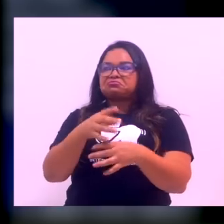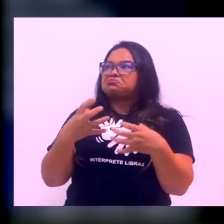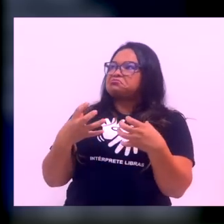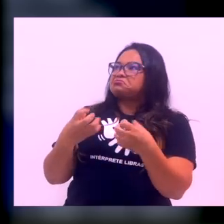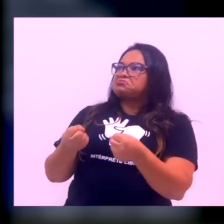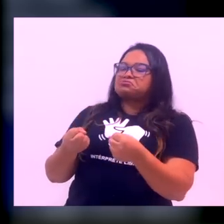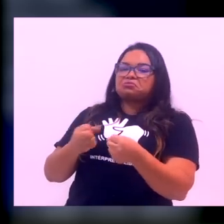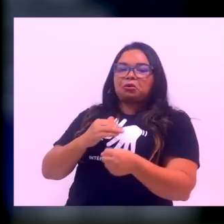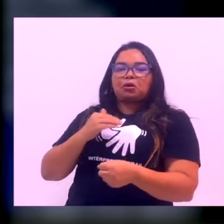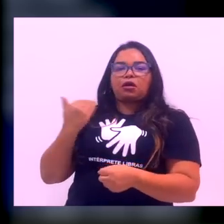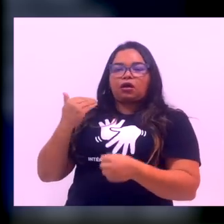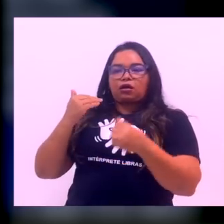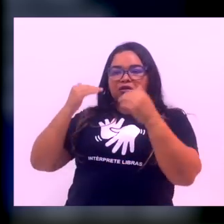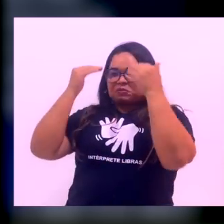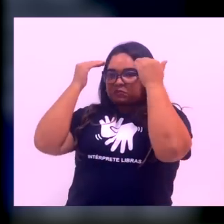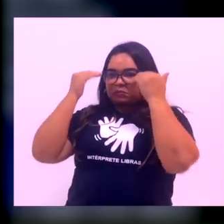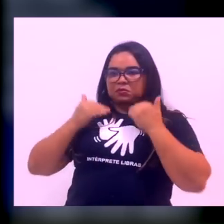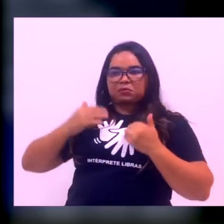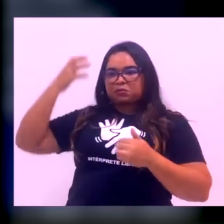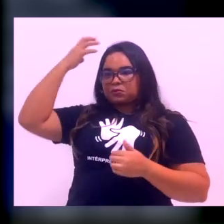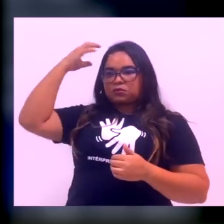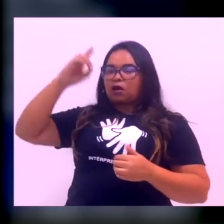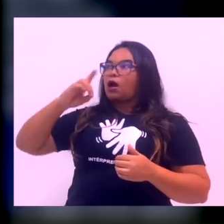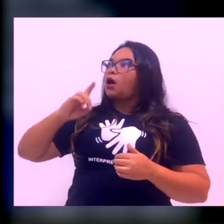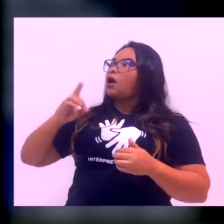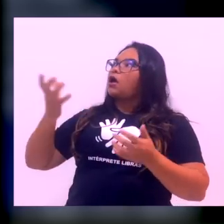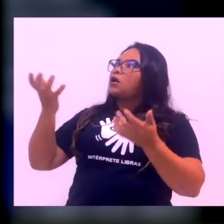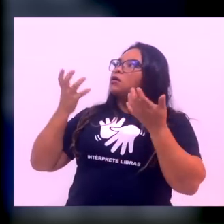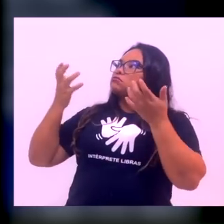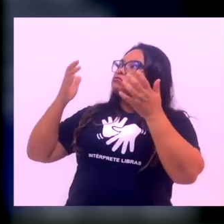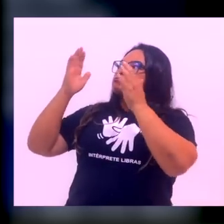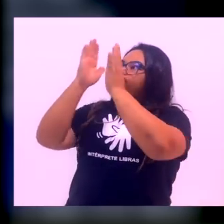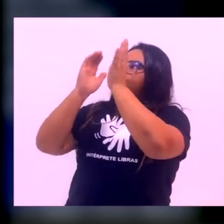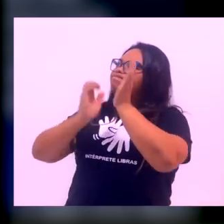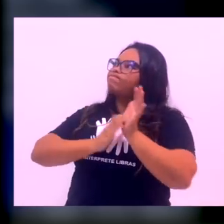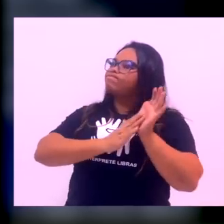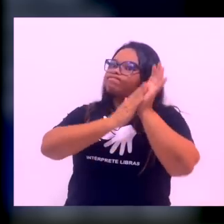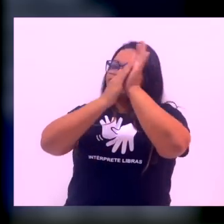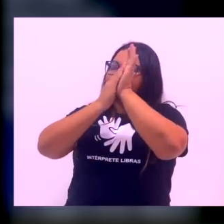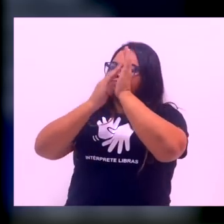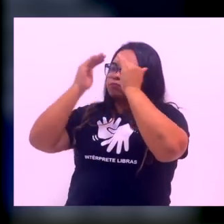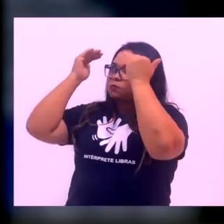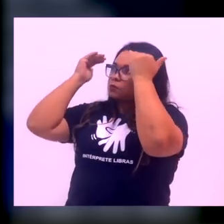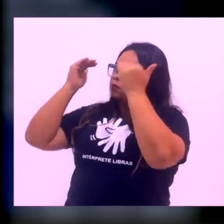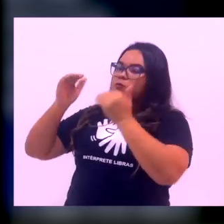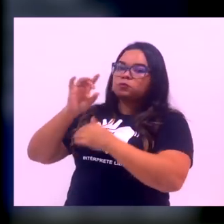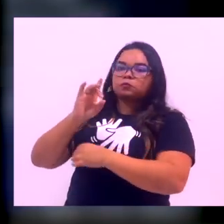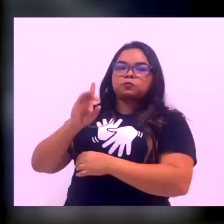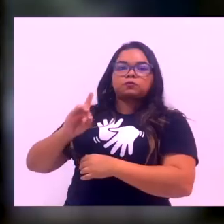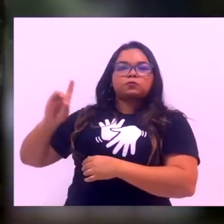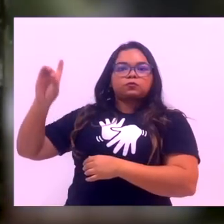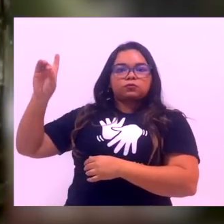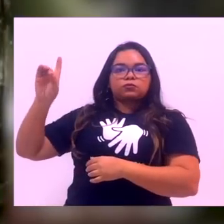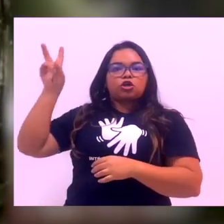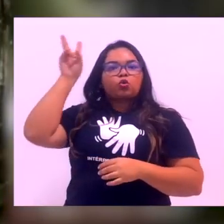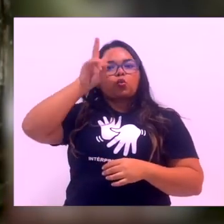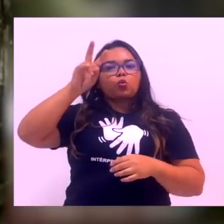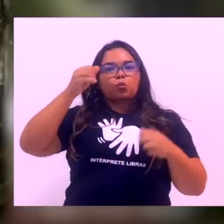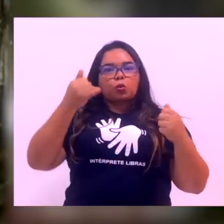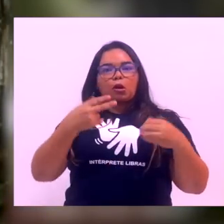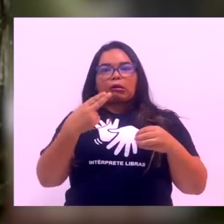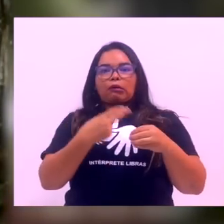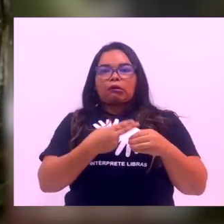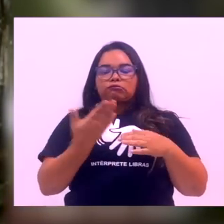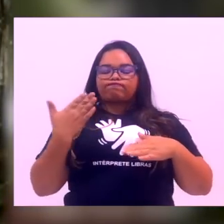e desafiaram a ordem do rei, e estavam dispostos a entregar as suas vidas em vez de servir ou adorar a